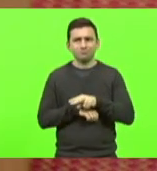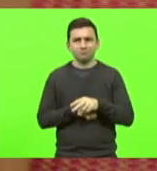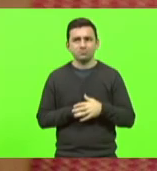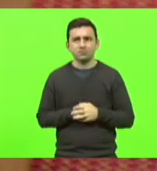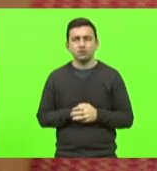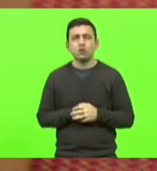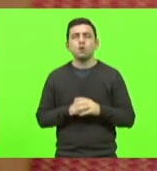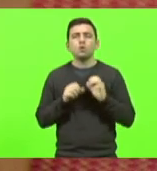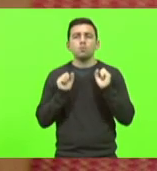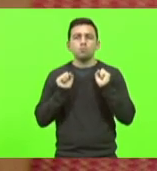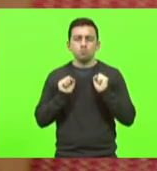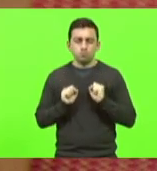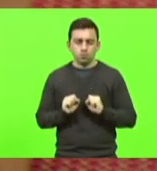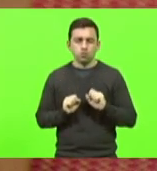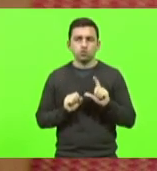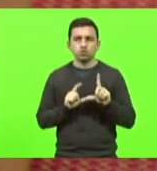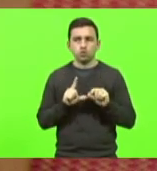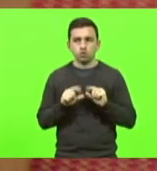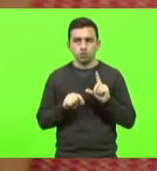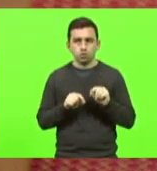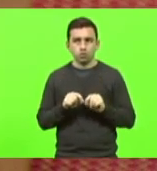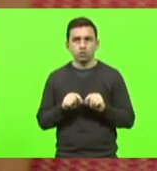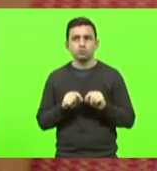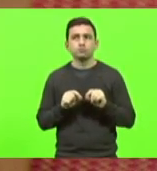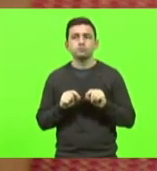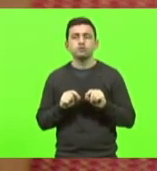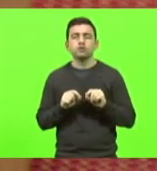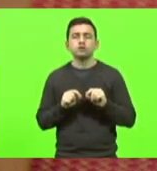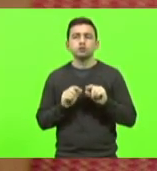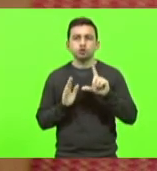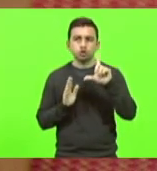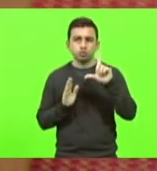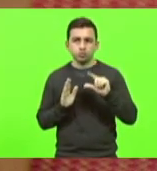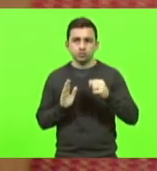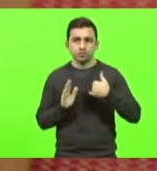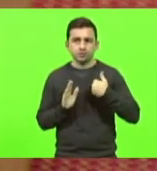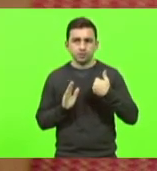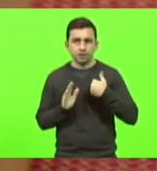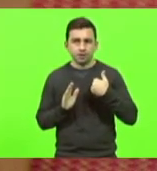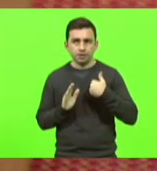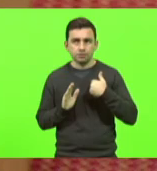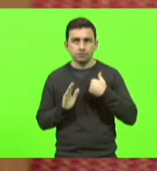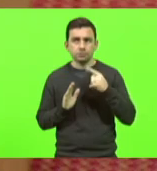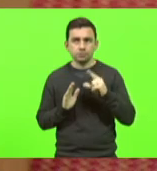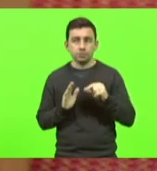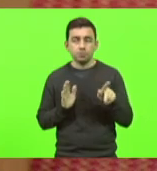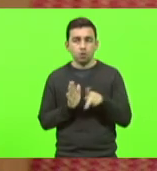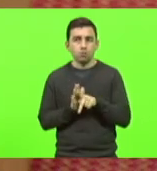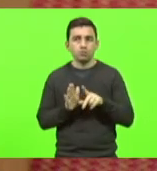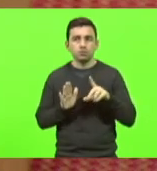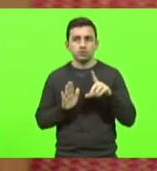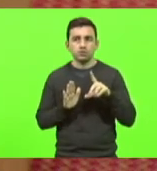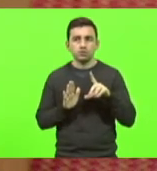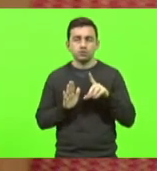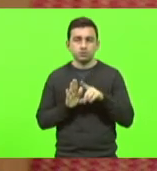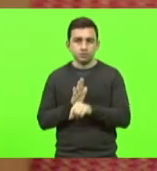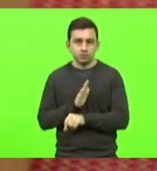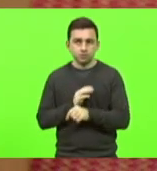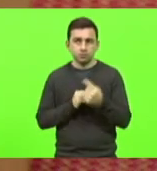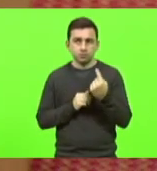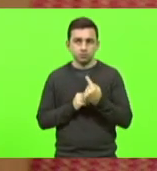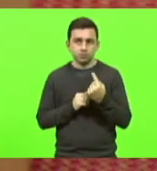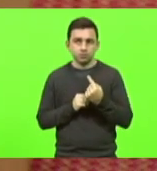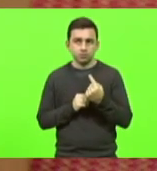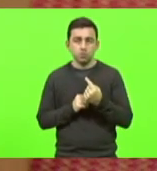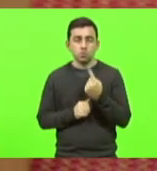poderão optar pela redução da idade mínima de que trata o inciso 1º do que em